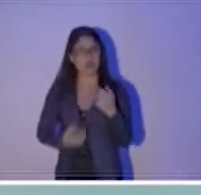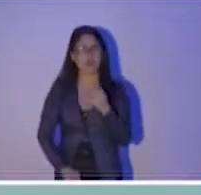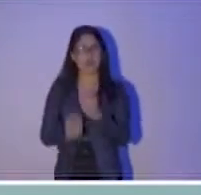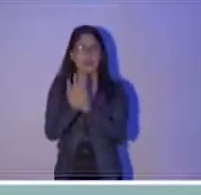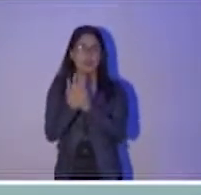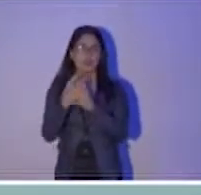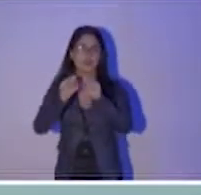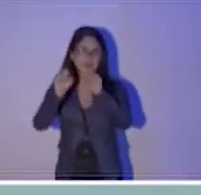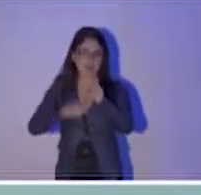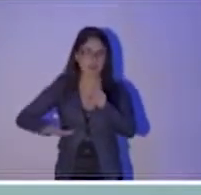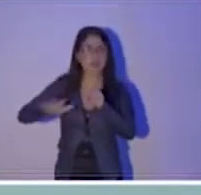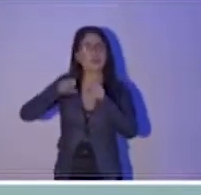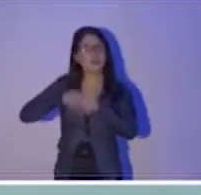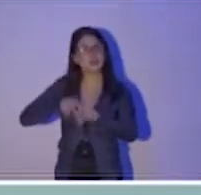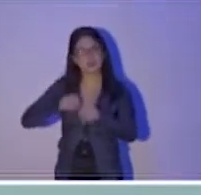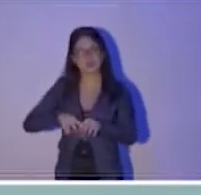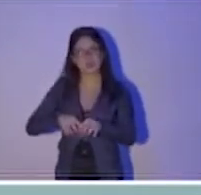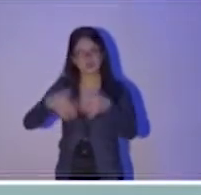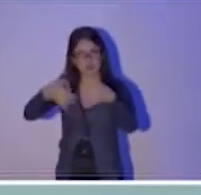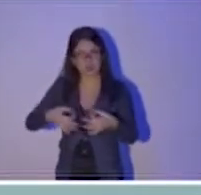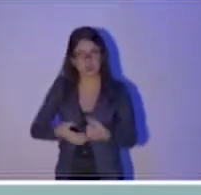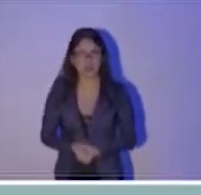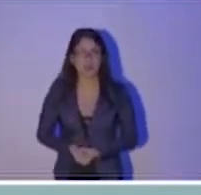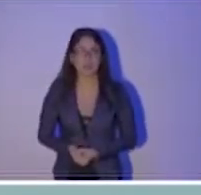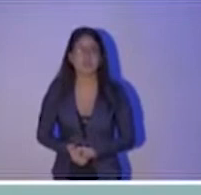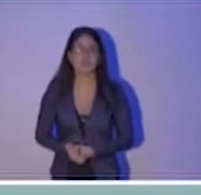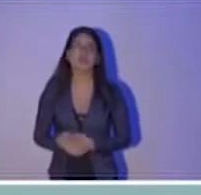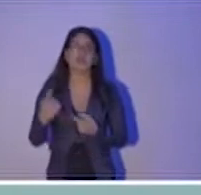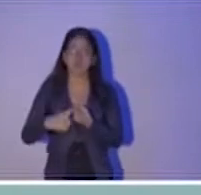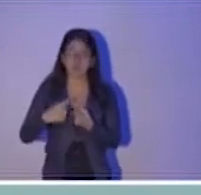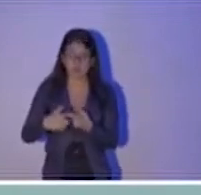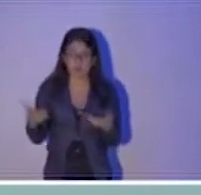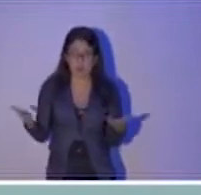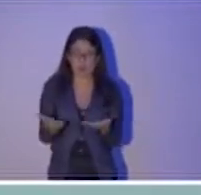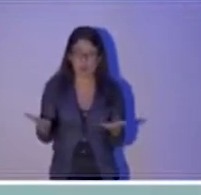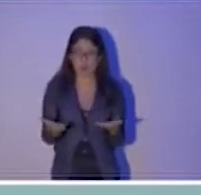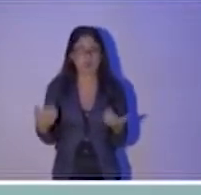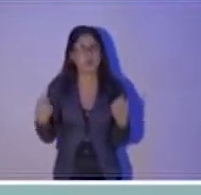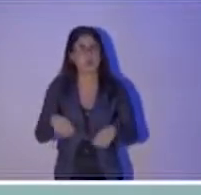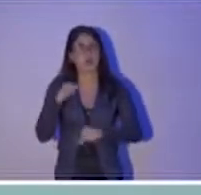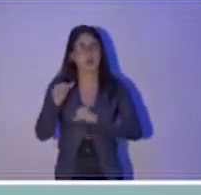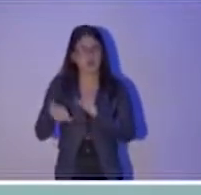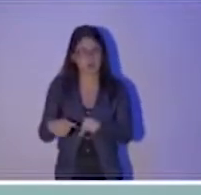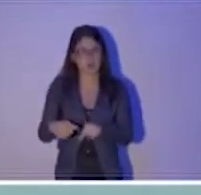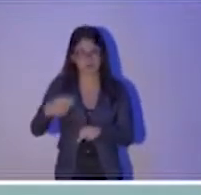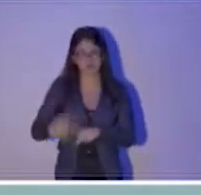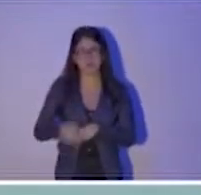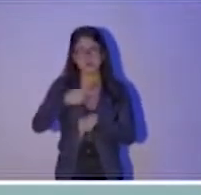a geração que precisa mudar a situação que nós temos hoje nesse